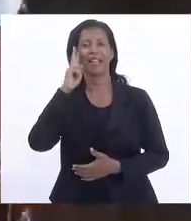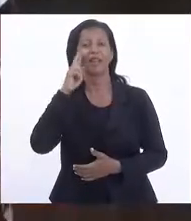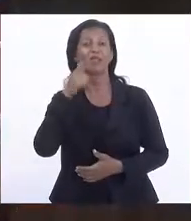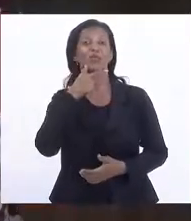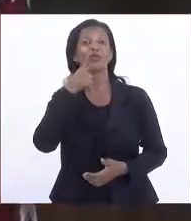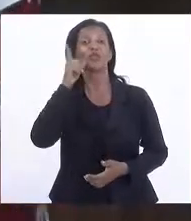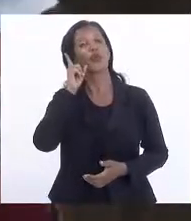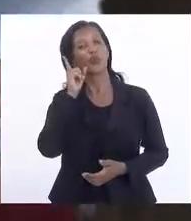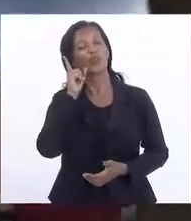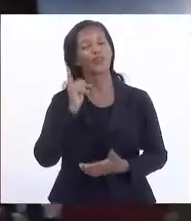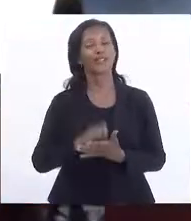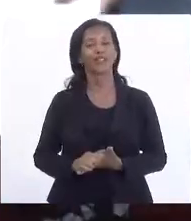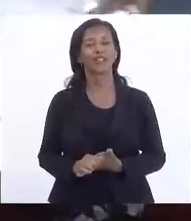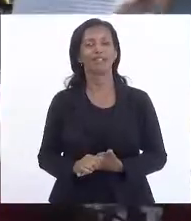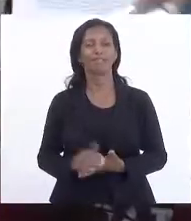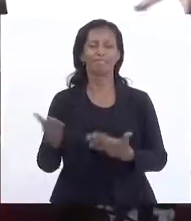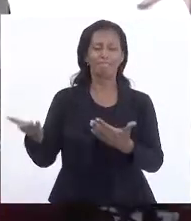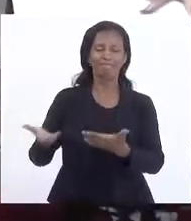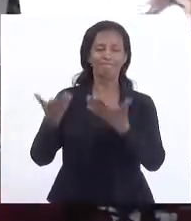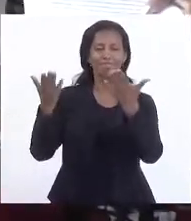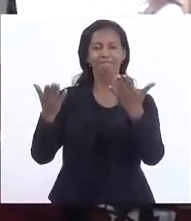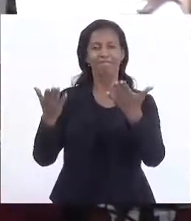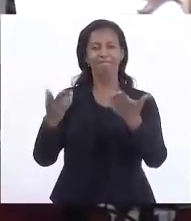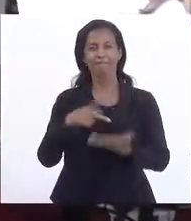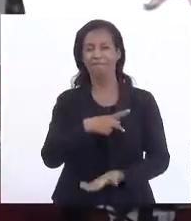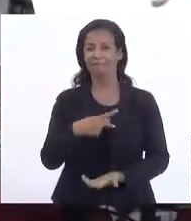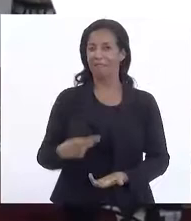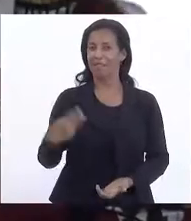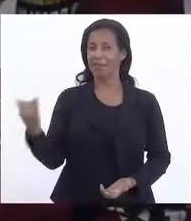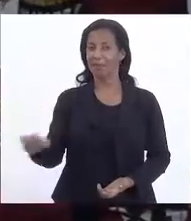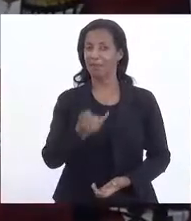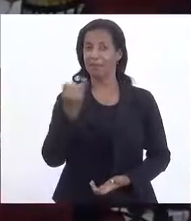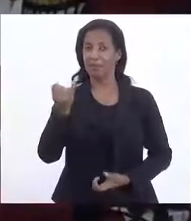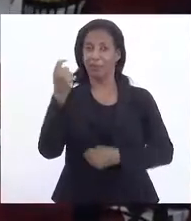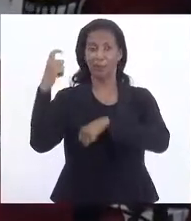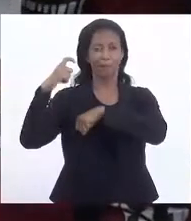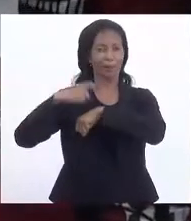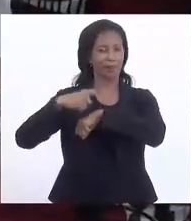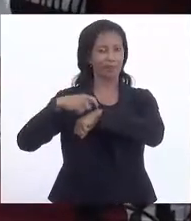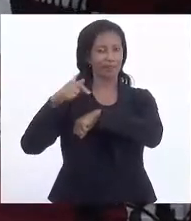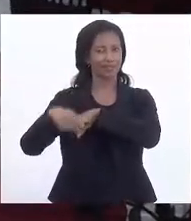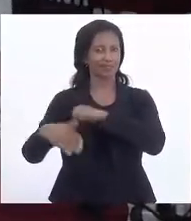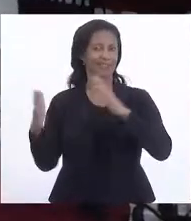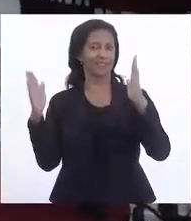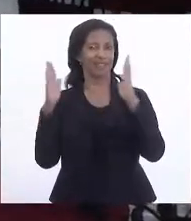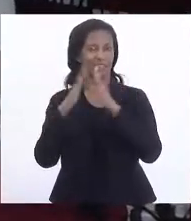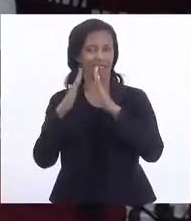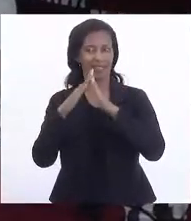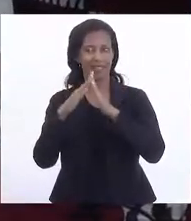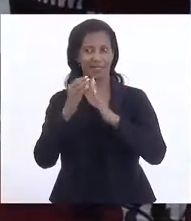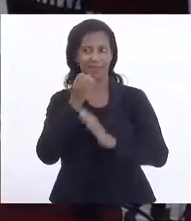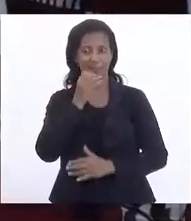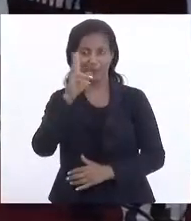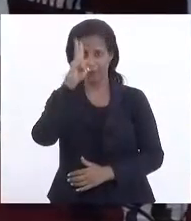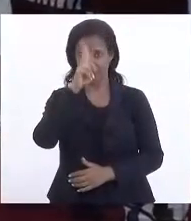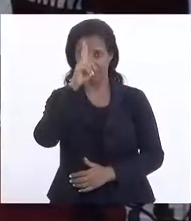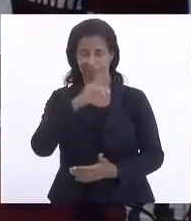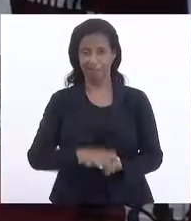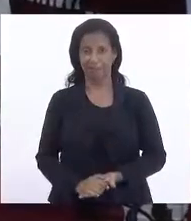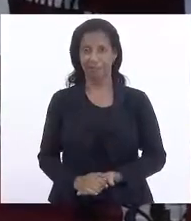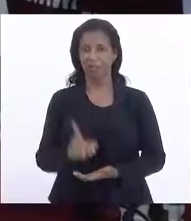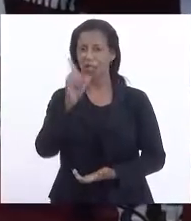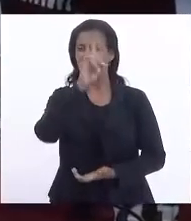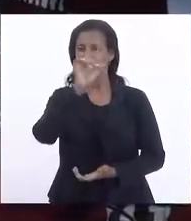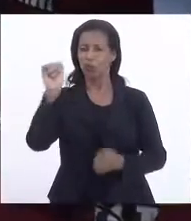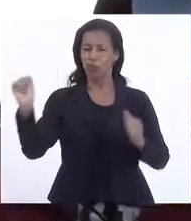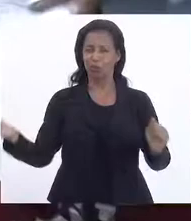de ontem, V. Exª presidiu um importante momento nessa casa e vale o registro. Um dia de homenagens...